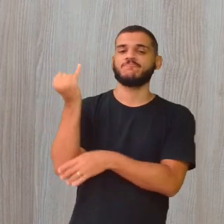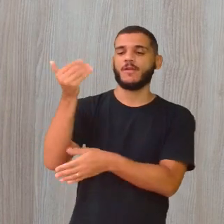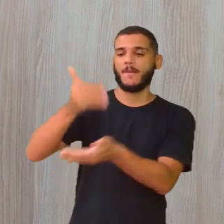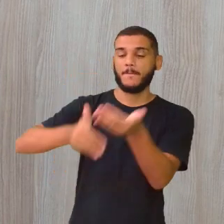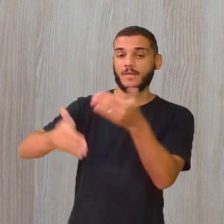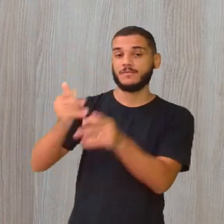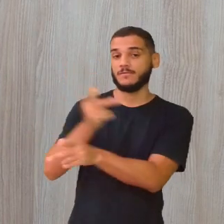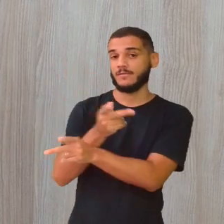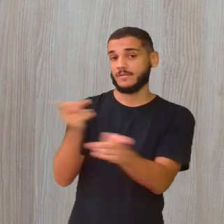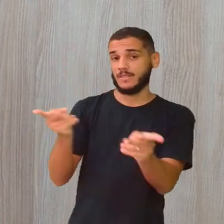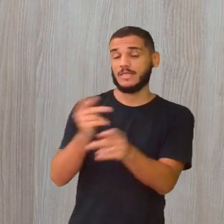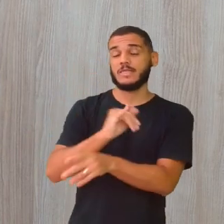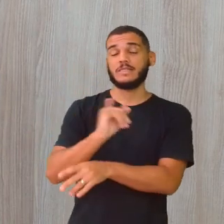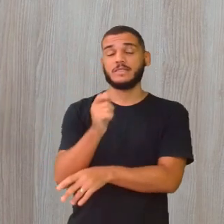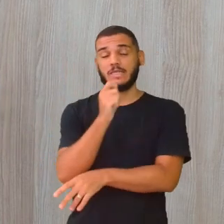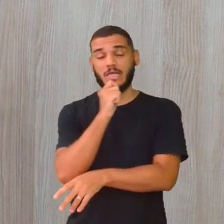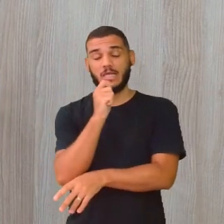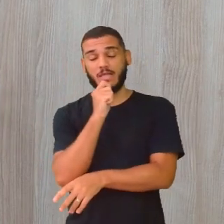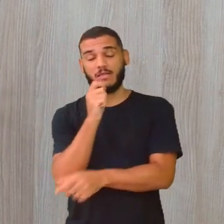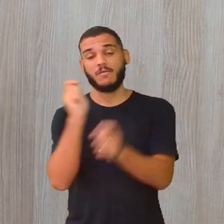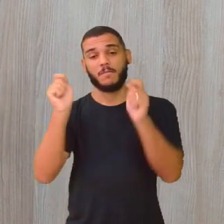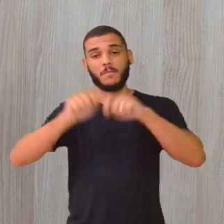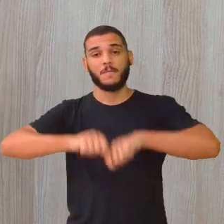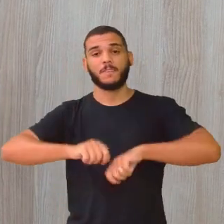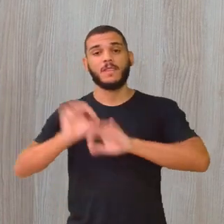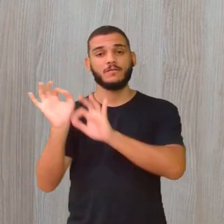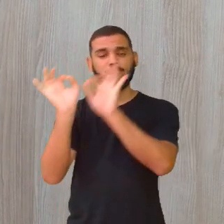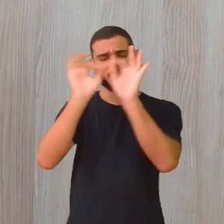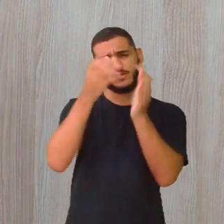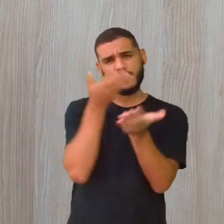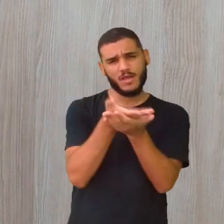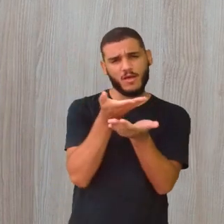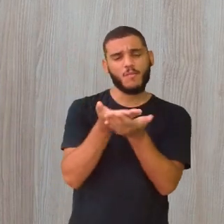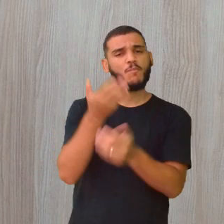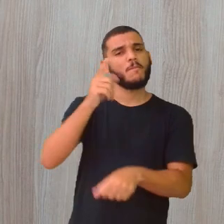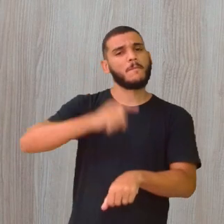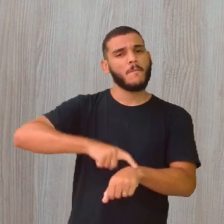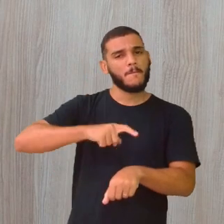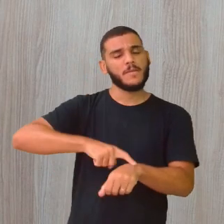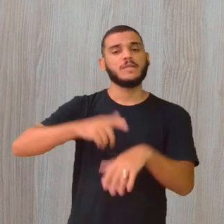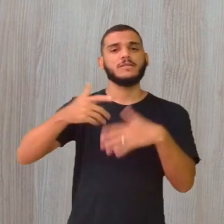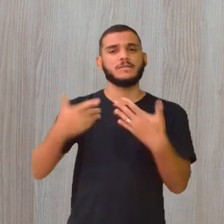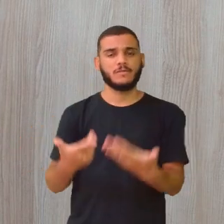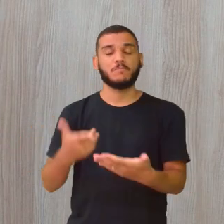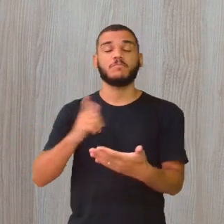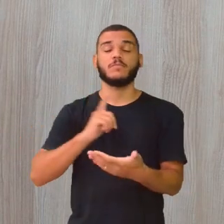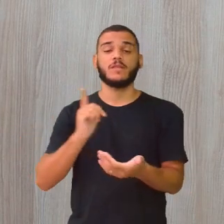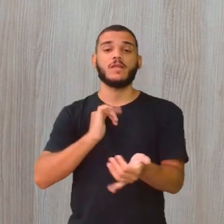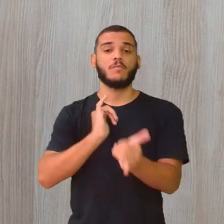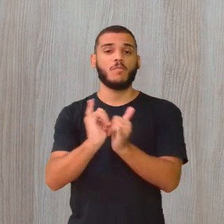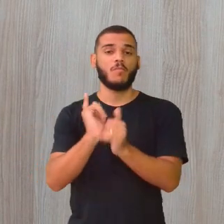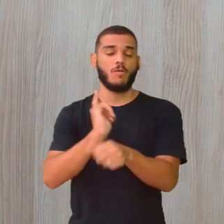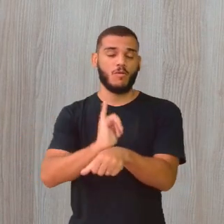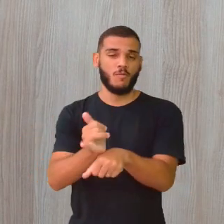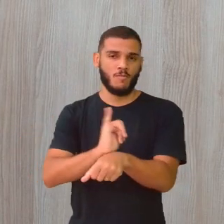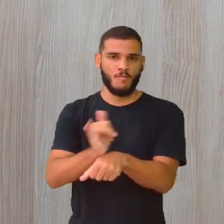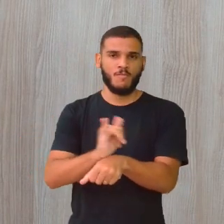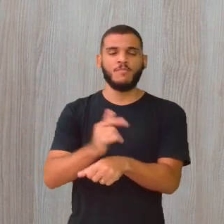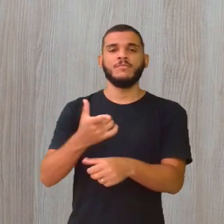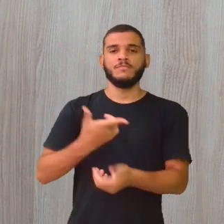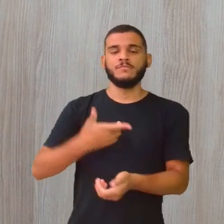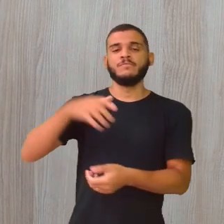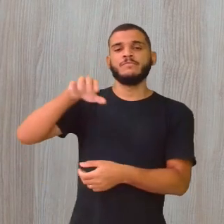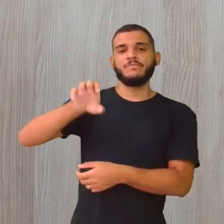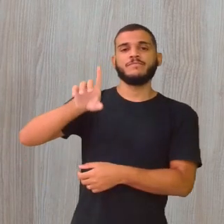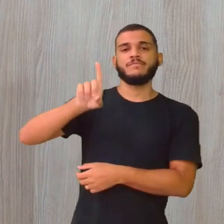que se vocês não podem ver a aula no momento em que ela acontece, o nosso canal do YouTube está lá, Educa Recife, e